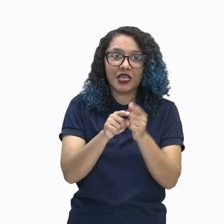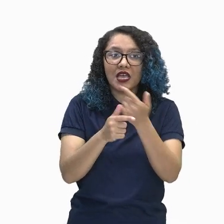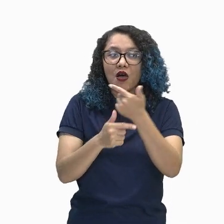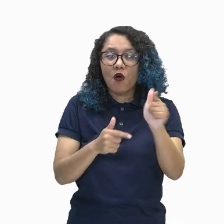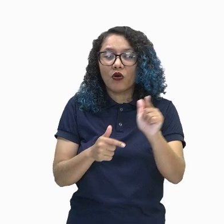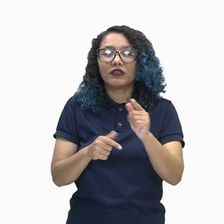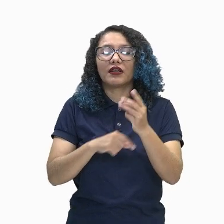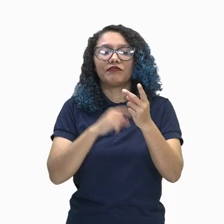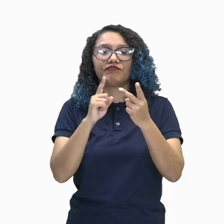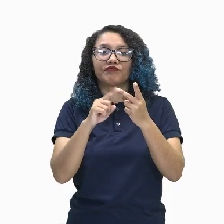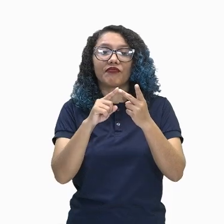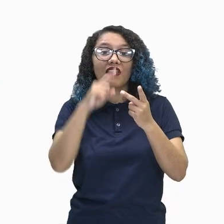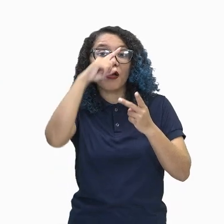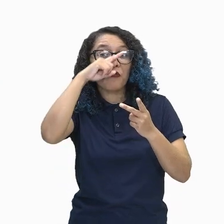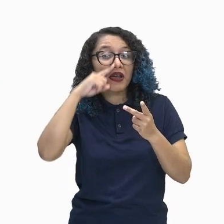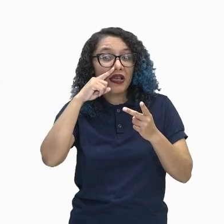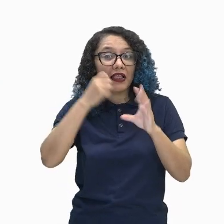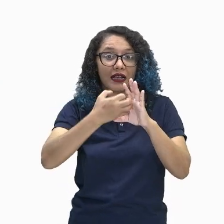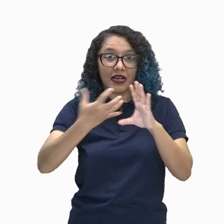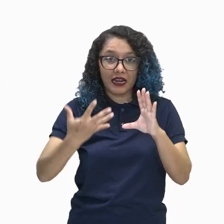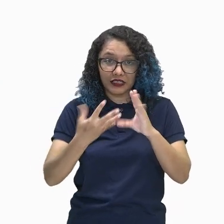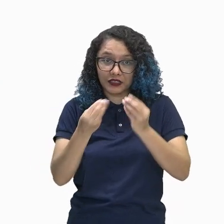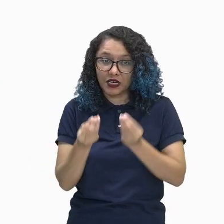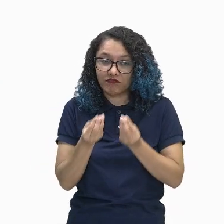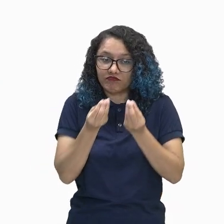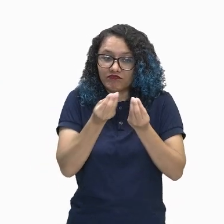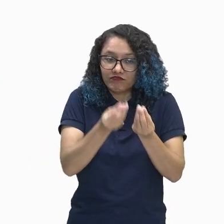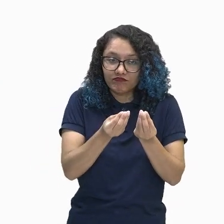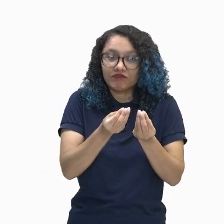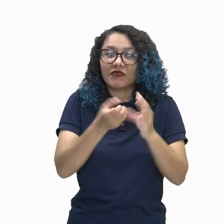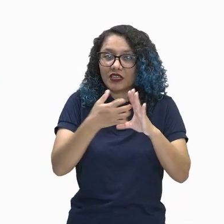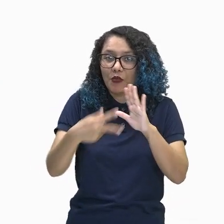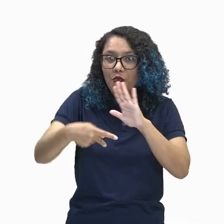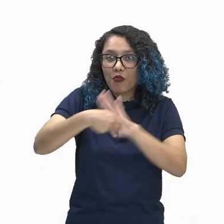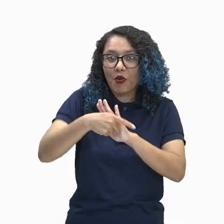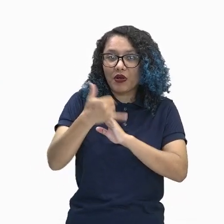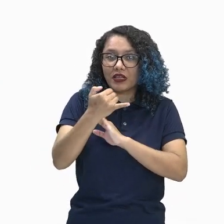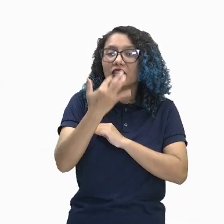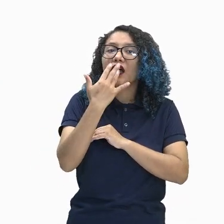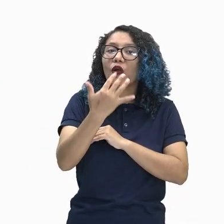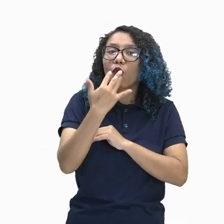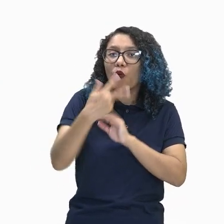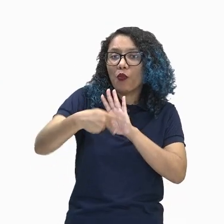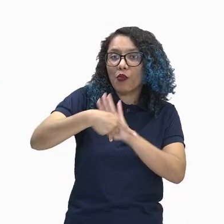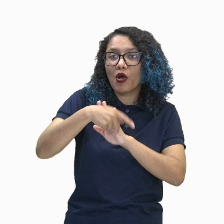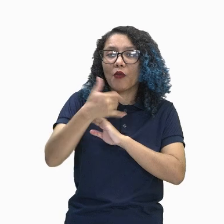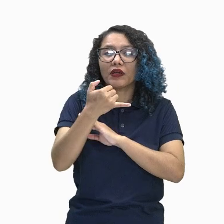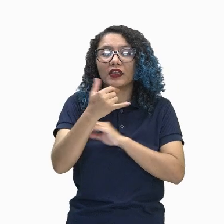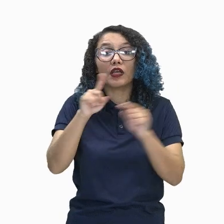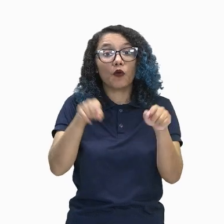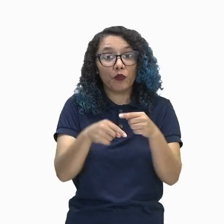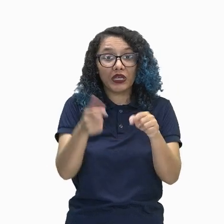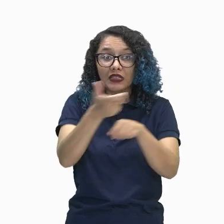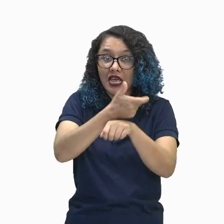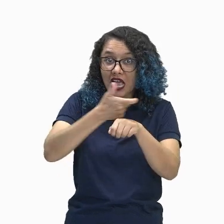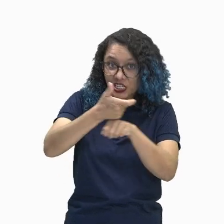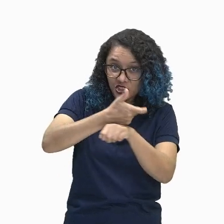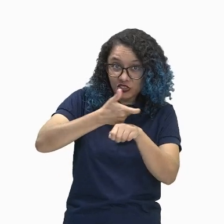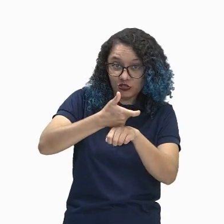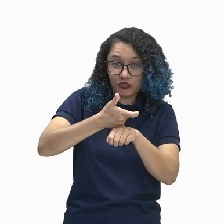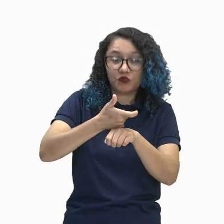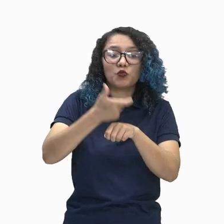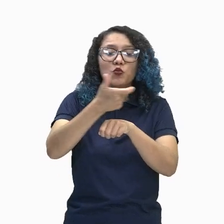palavra que atribui característica à caneta, certo? Indicando aí a cor dessa caneta, é um adjetivo. E percebam que